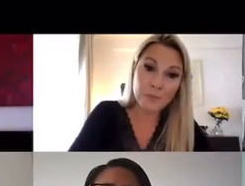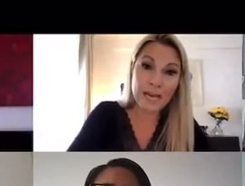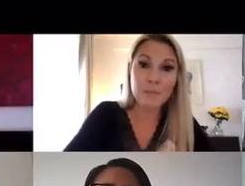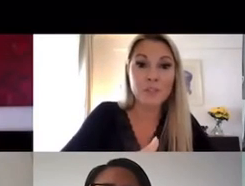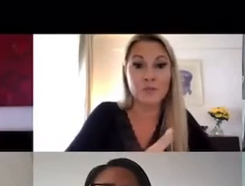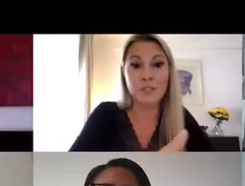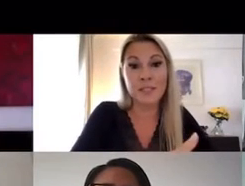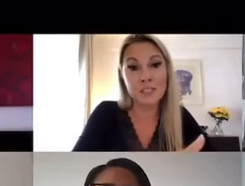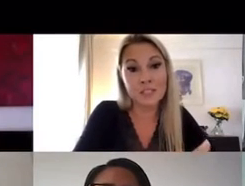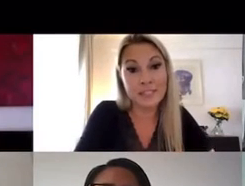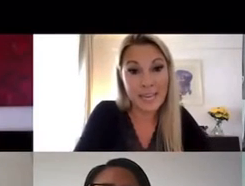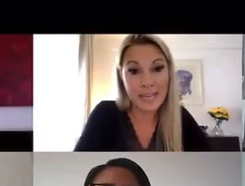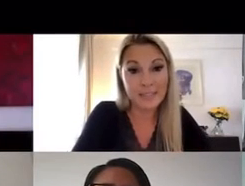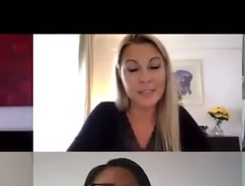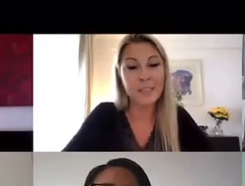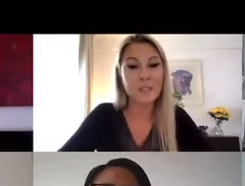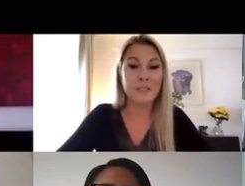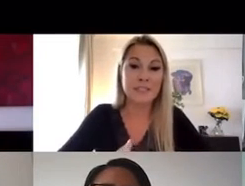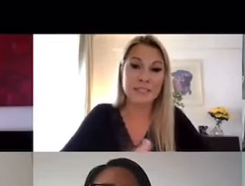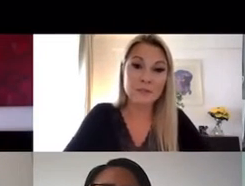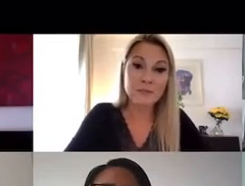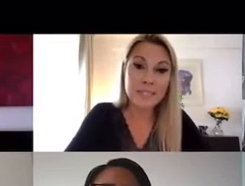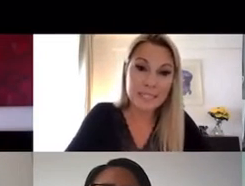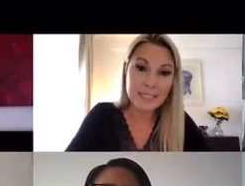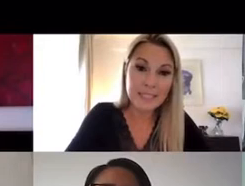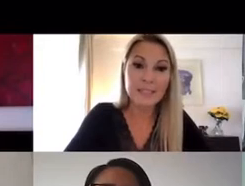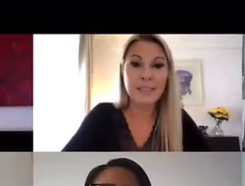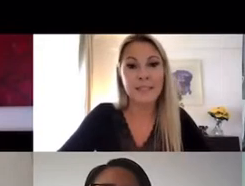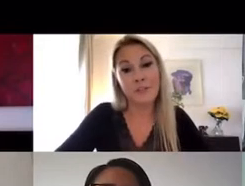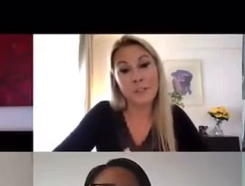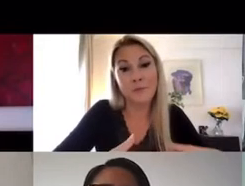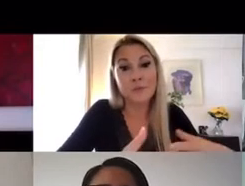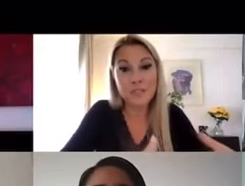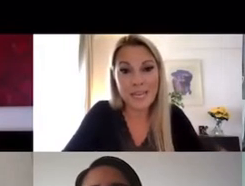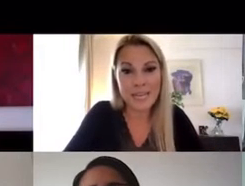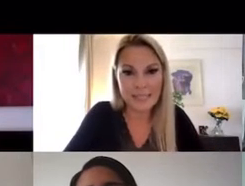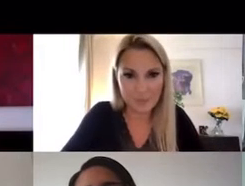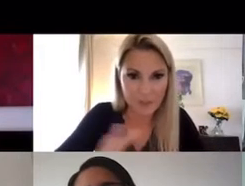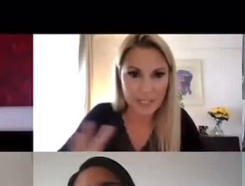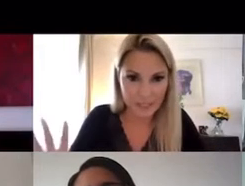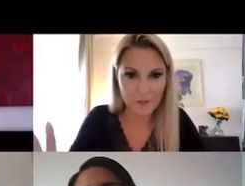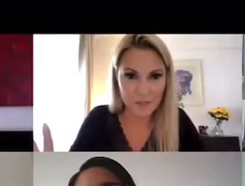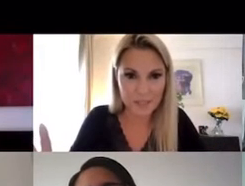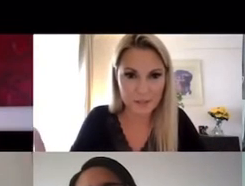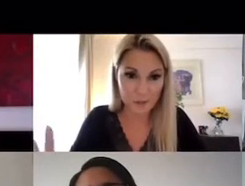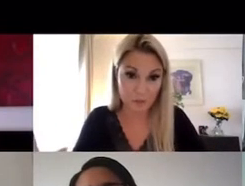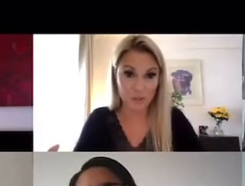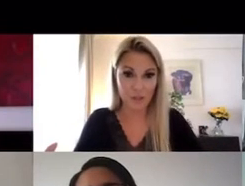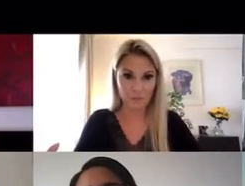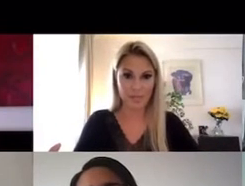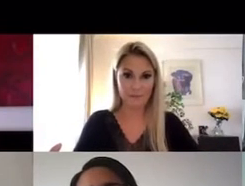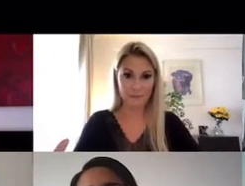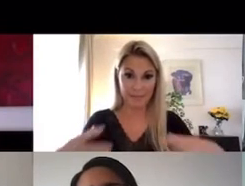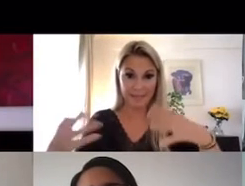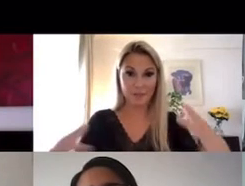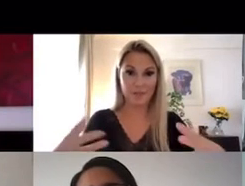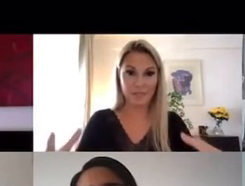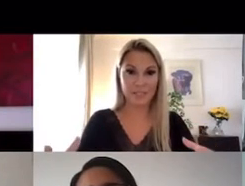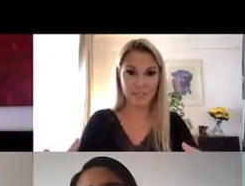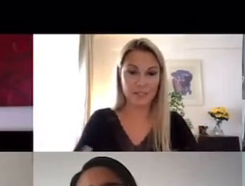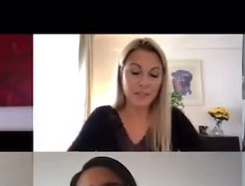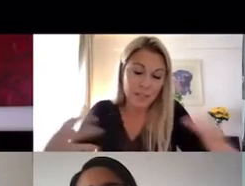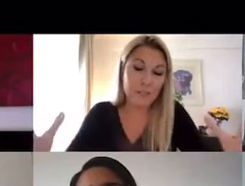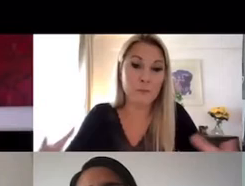pode comprar, pois fica chateada, fica desiludida, fica frustrada. Estão a ver aquela conversa que nós todos temos, né? Para